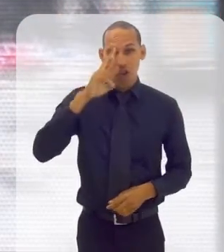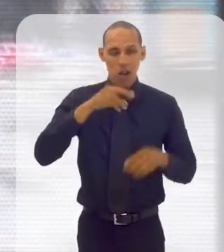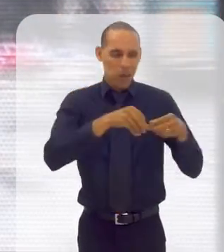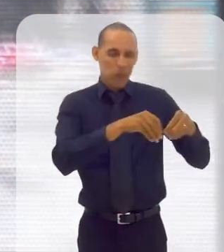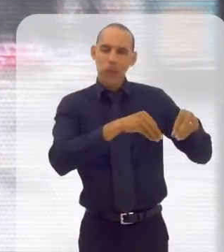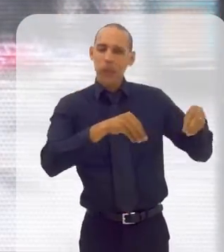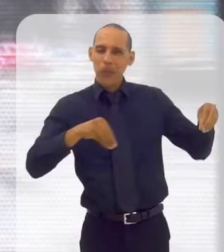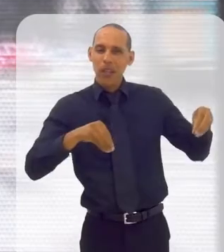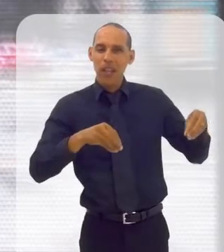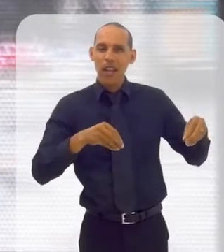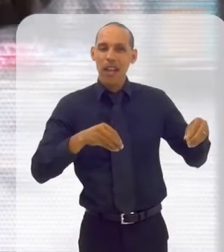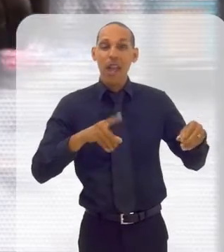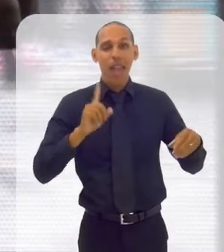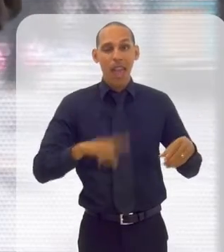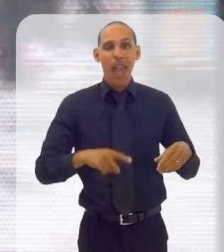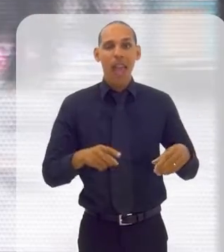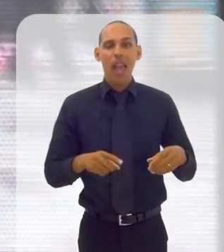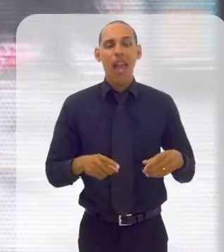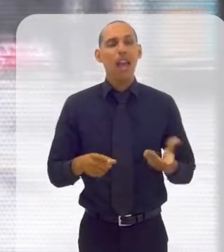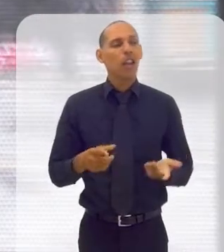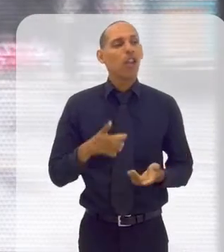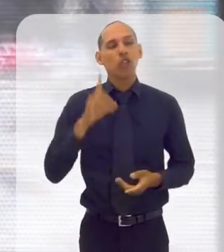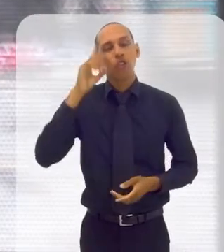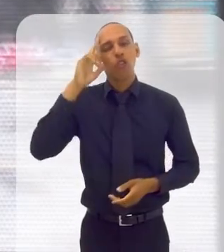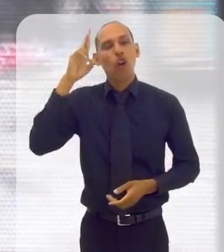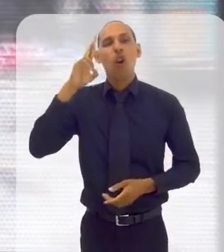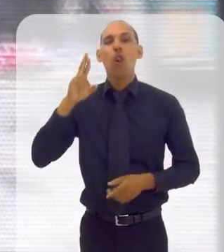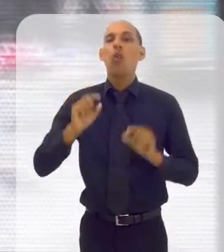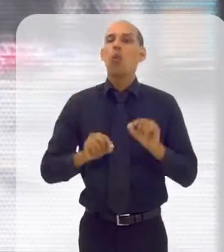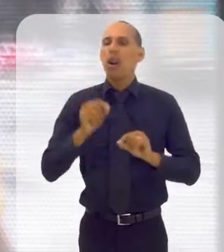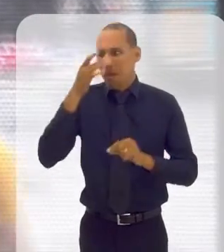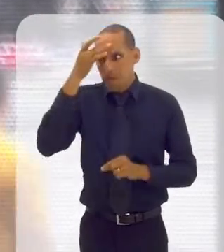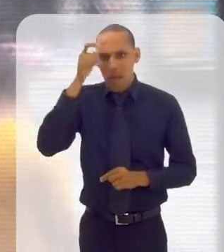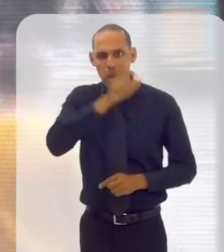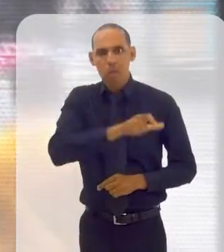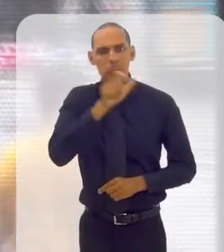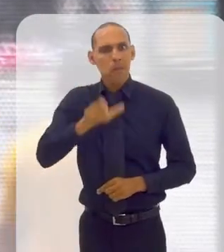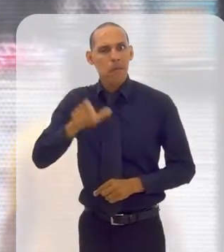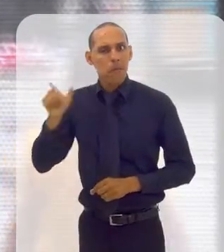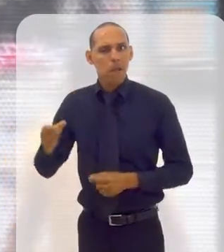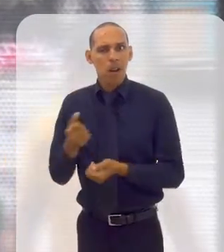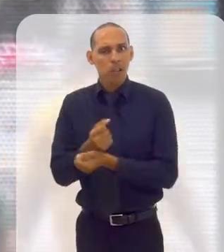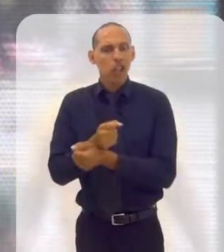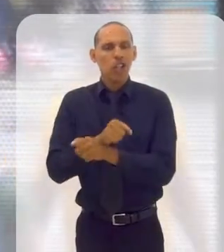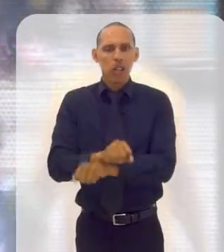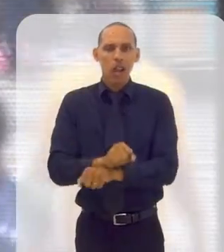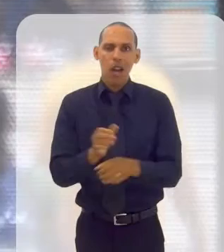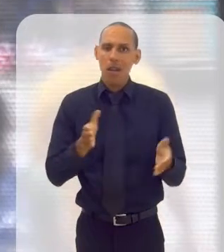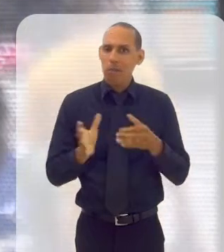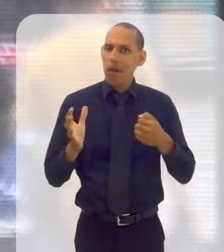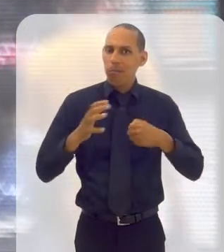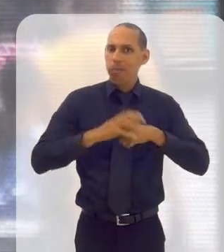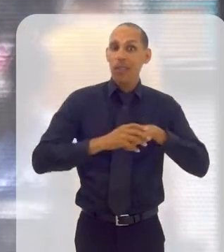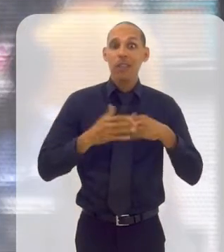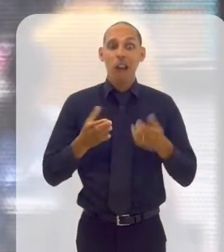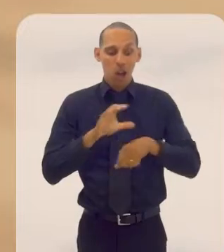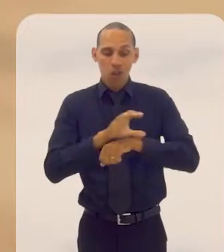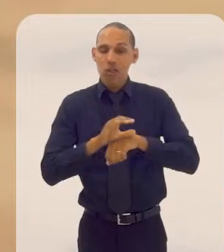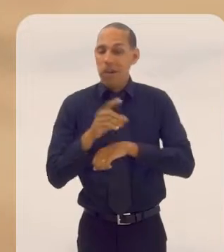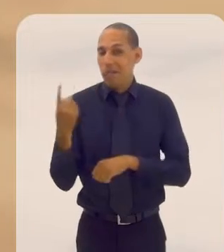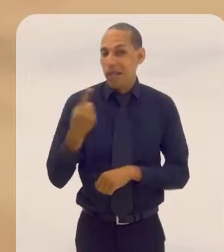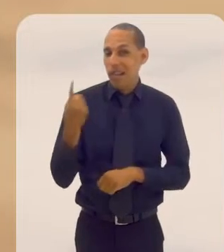terra as posses, os bens adquiridos e pessoas escravizadas no período colonial. Ou seja,